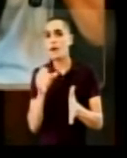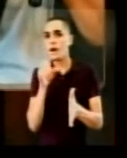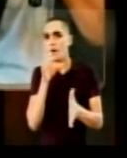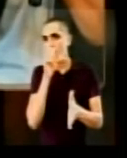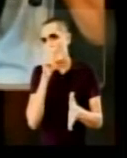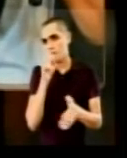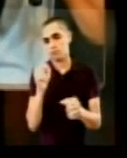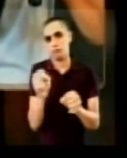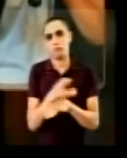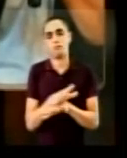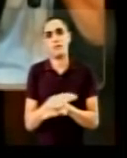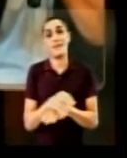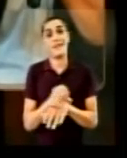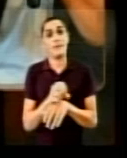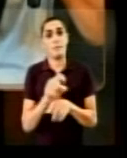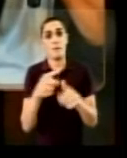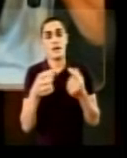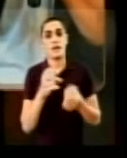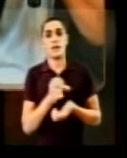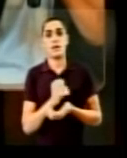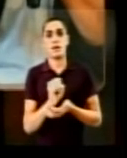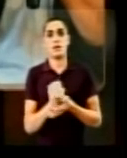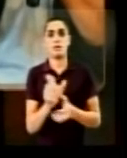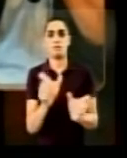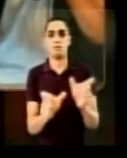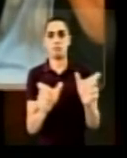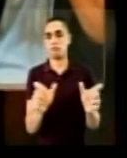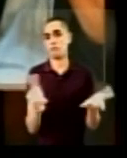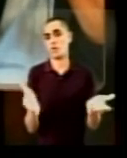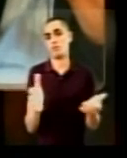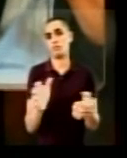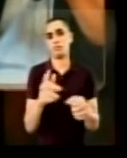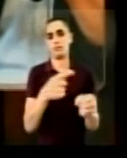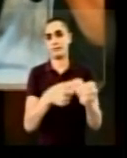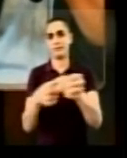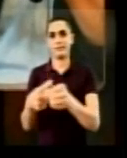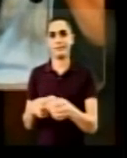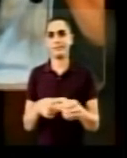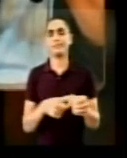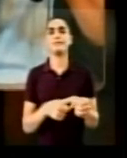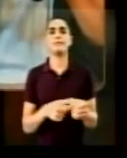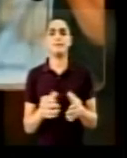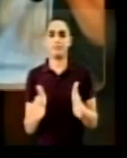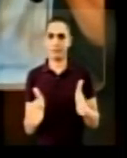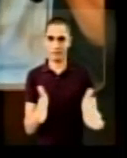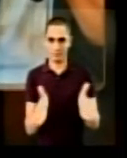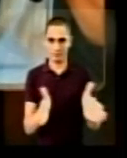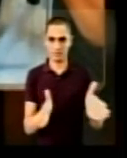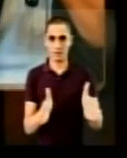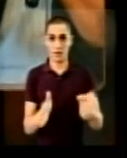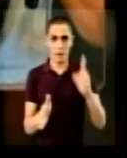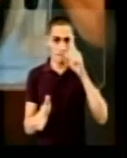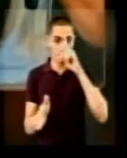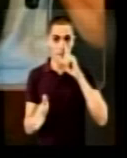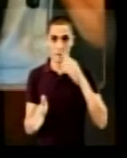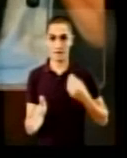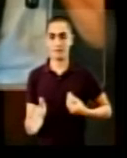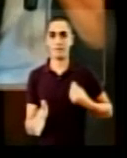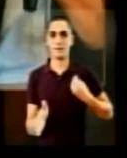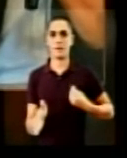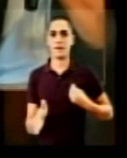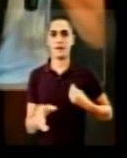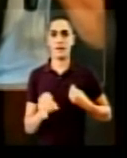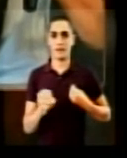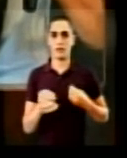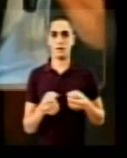Se o indivíduo estiver na amarela e começar a piorar os índices, todos aqueles